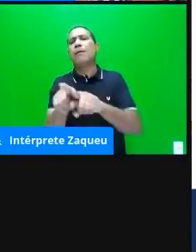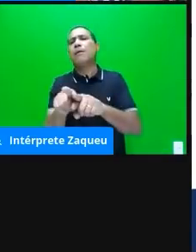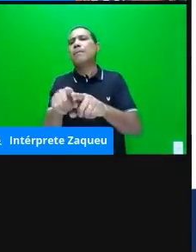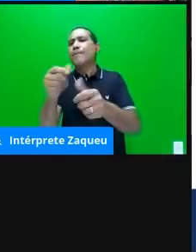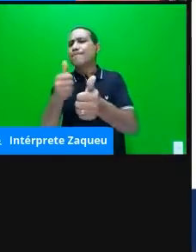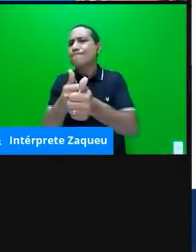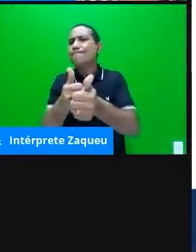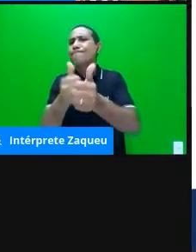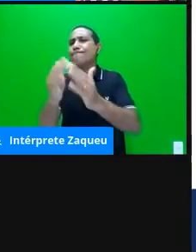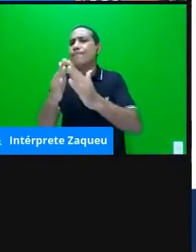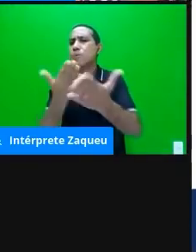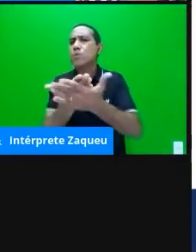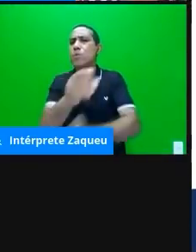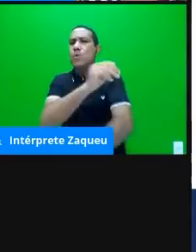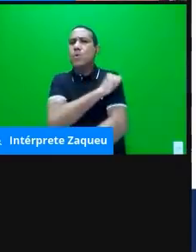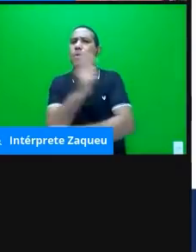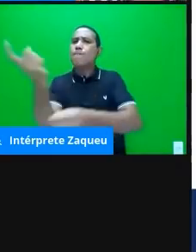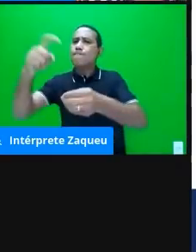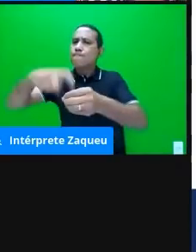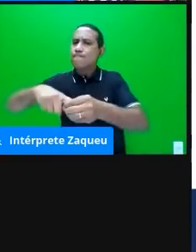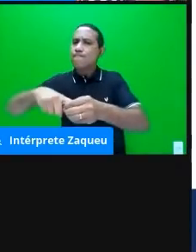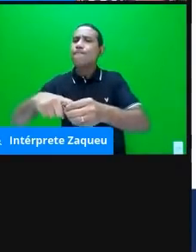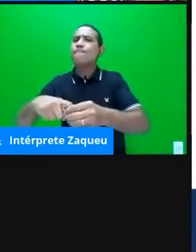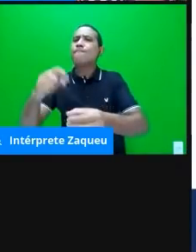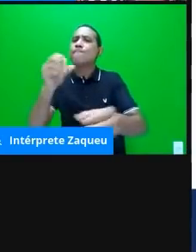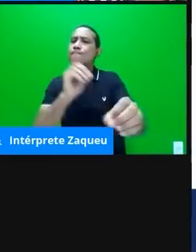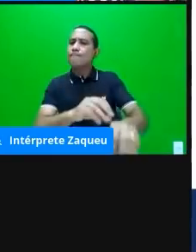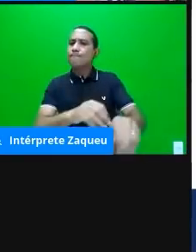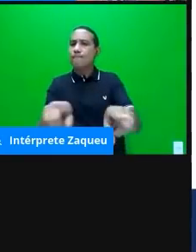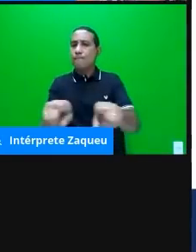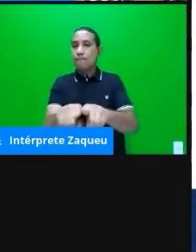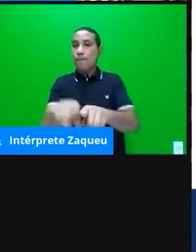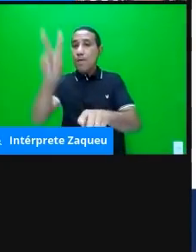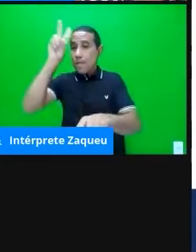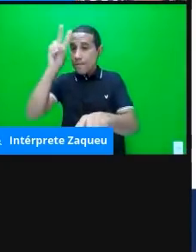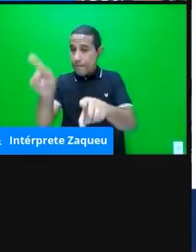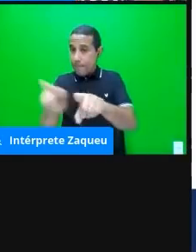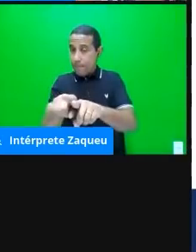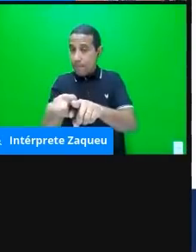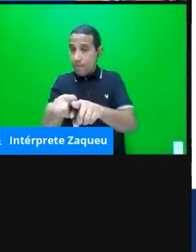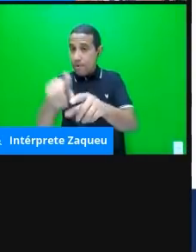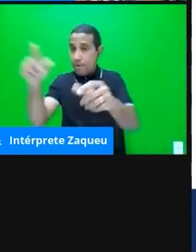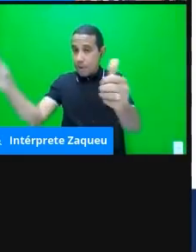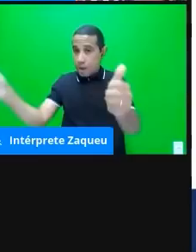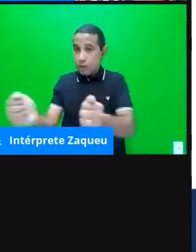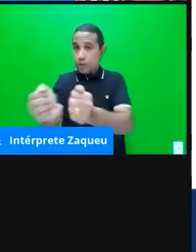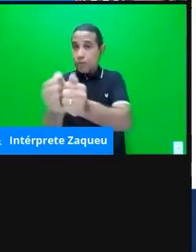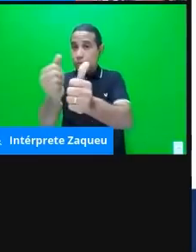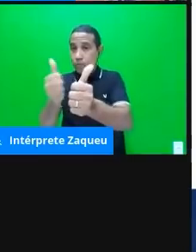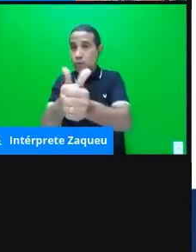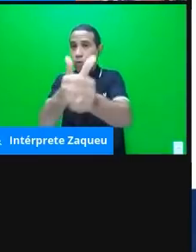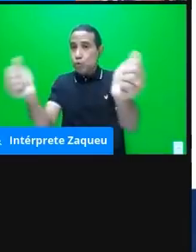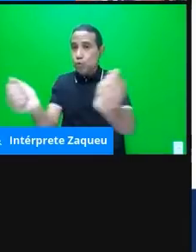e o retorno às aulas. E lembrando aqui também da parceria com as